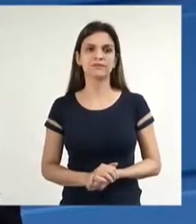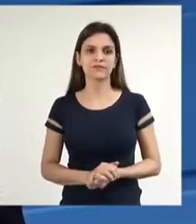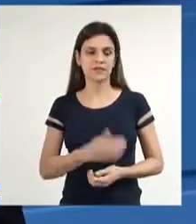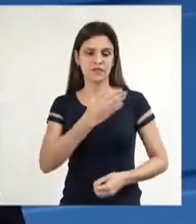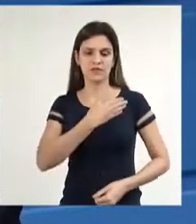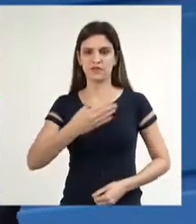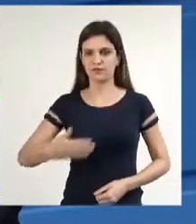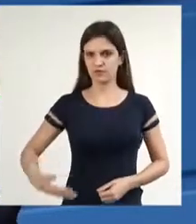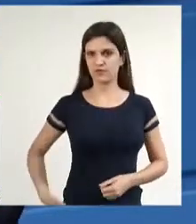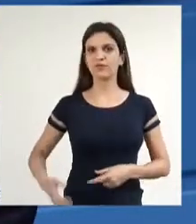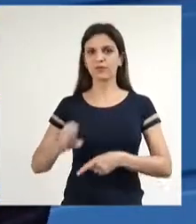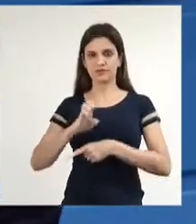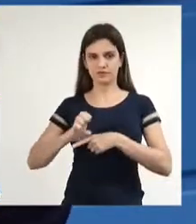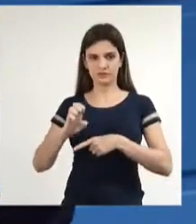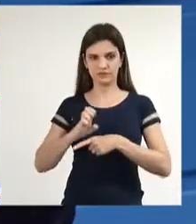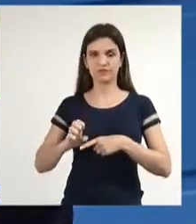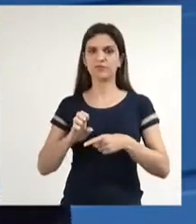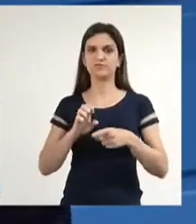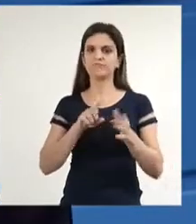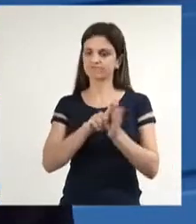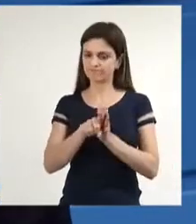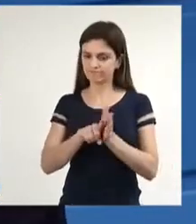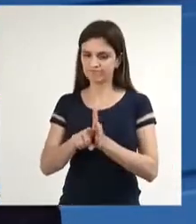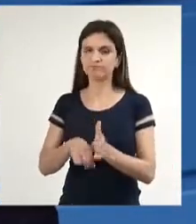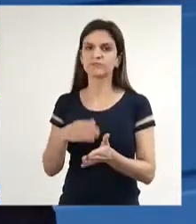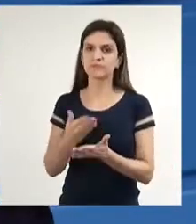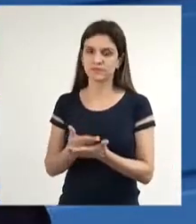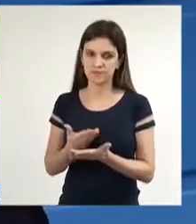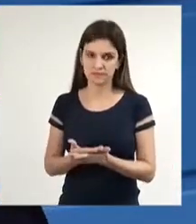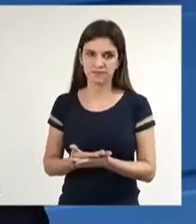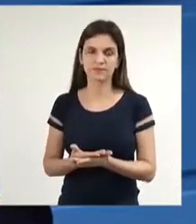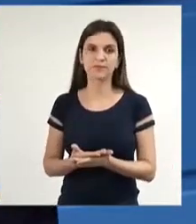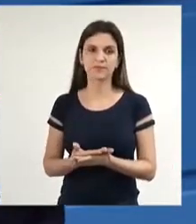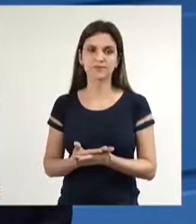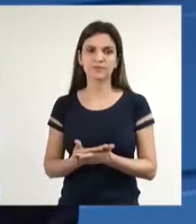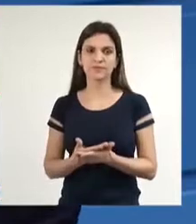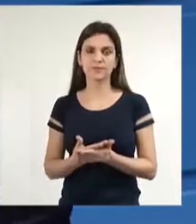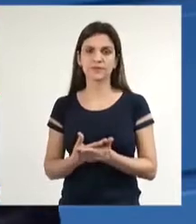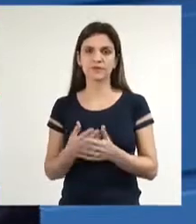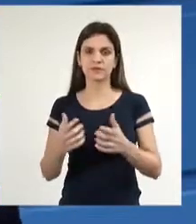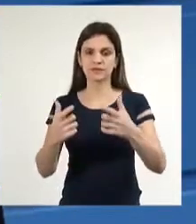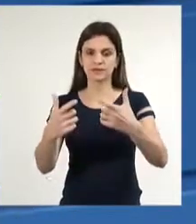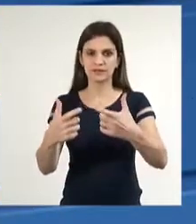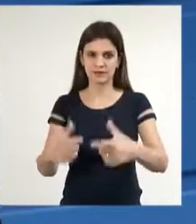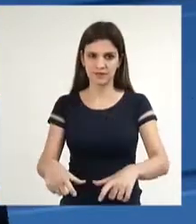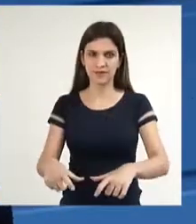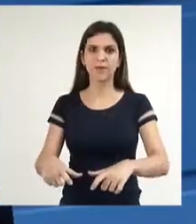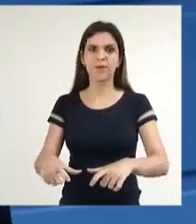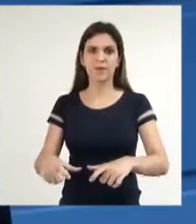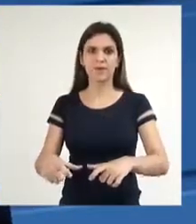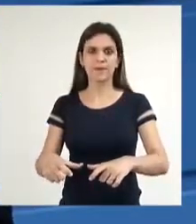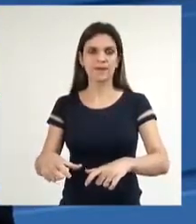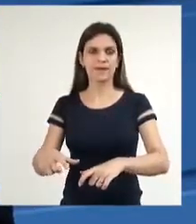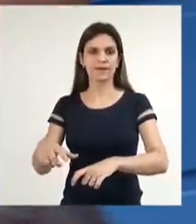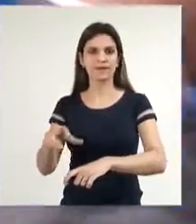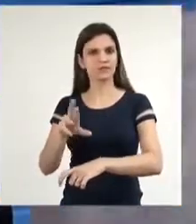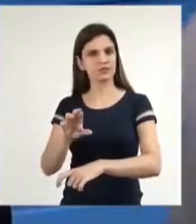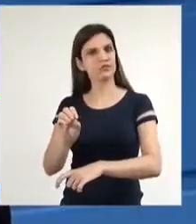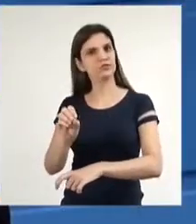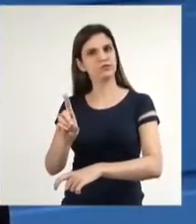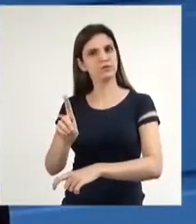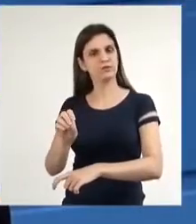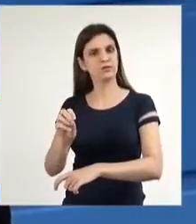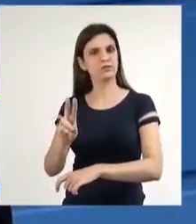estado possa fazer os estudos para a implantação dessa base rodoviária. Também,